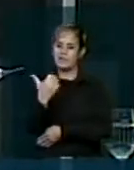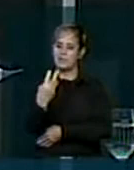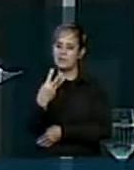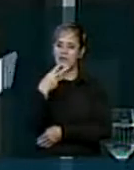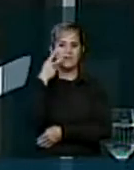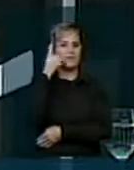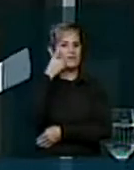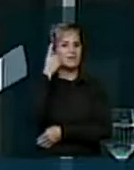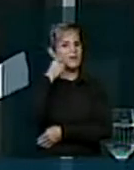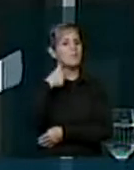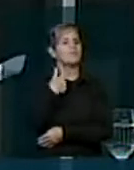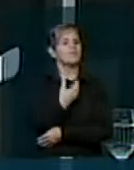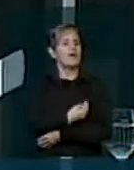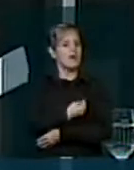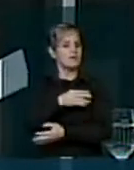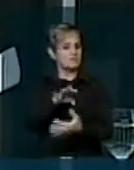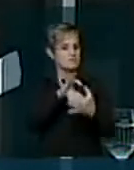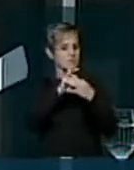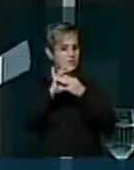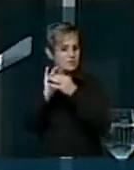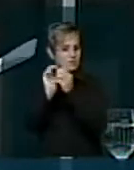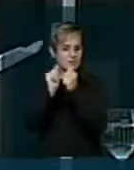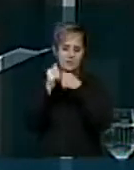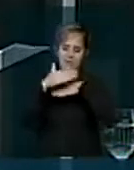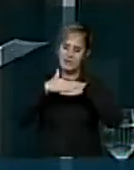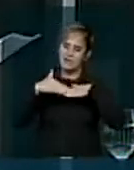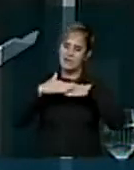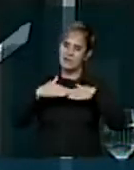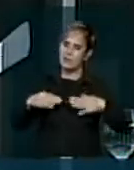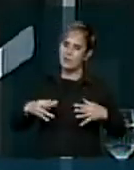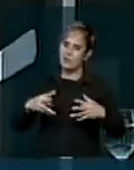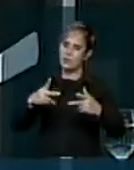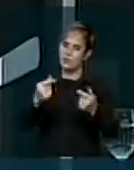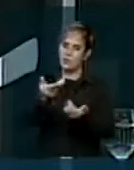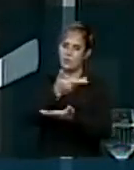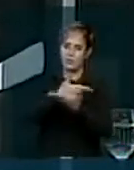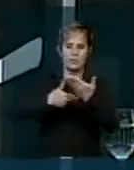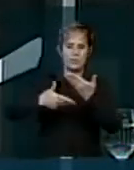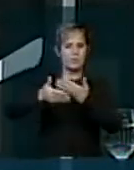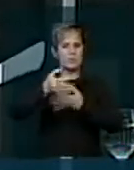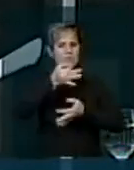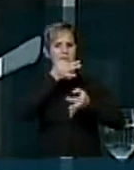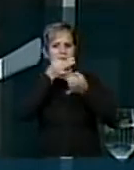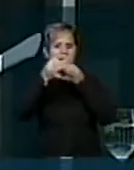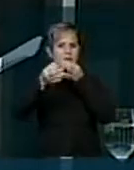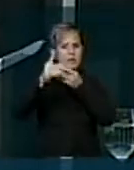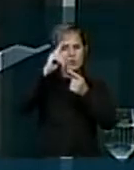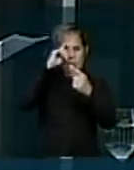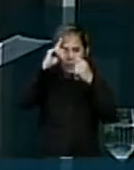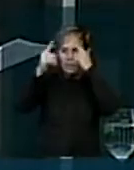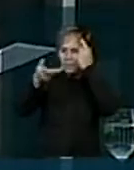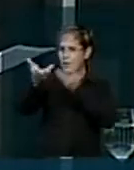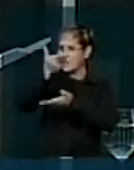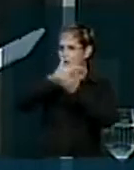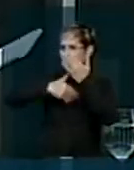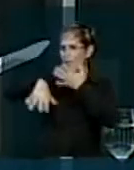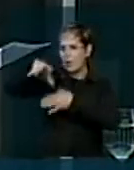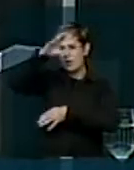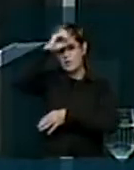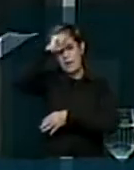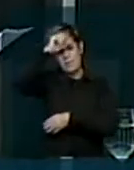uma convivência fraterna e carinhosa com todos os deputados, trocando ideias e trocando informações